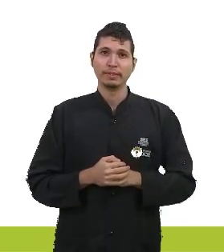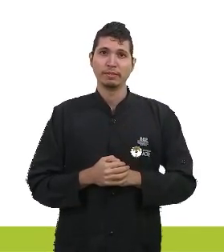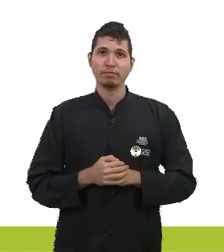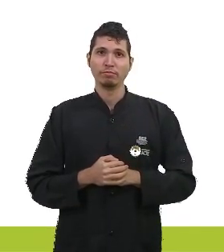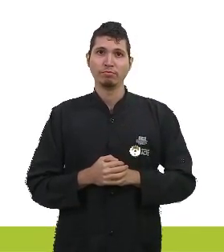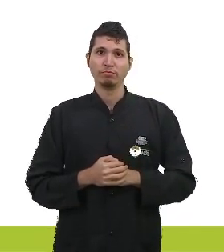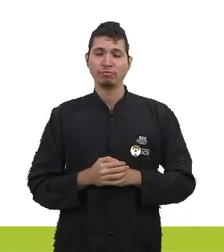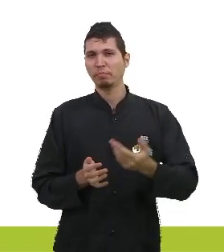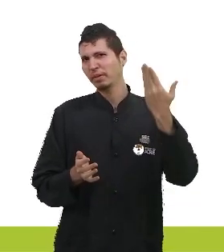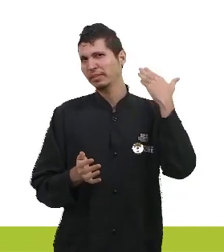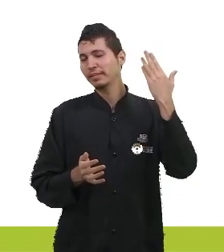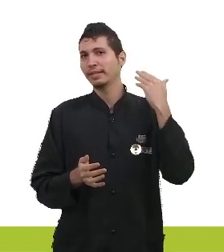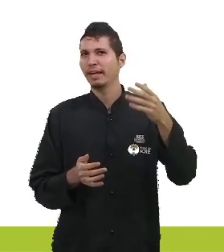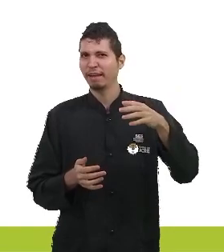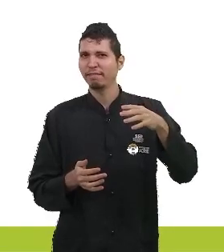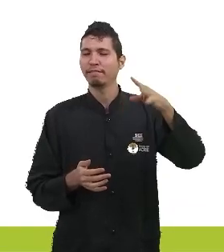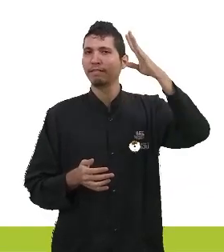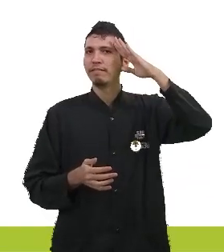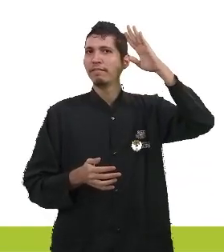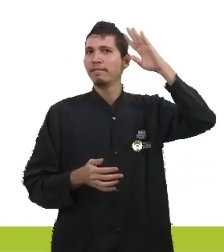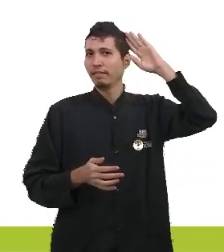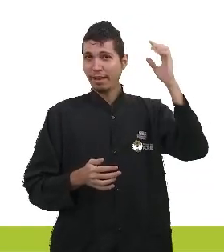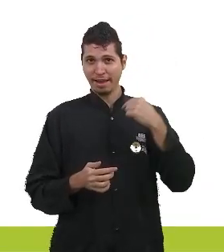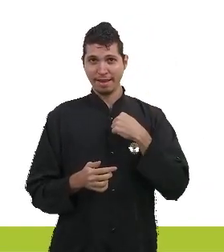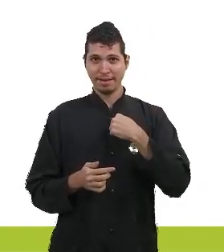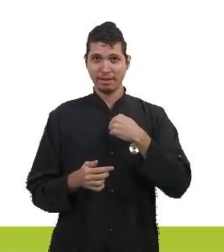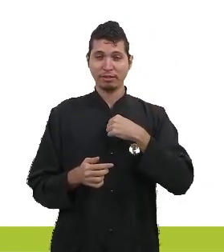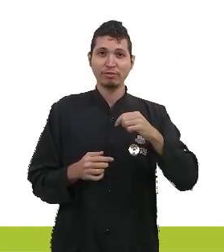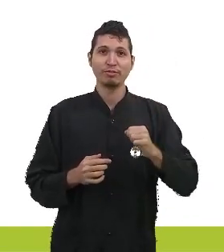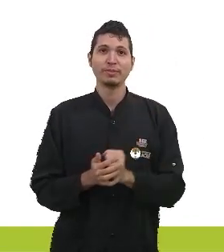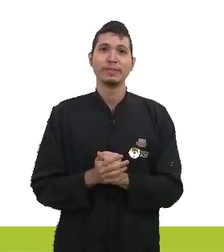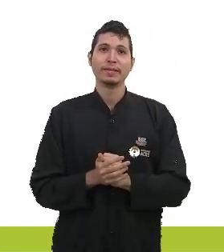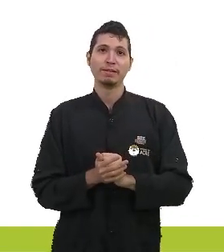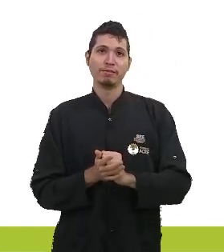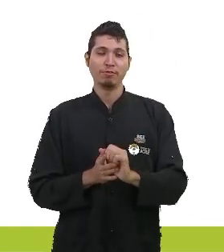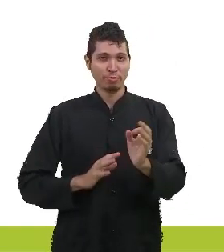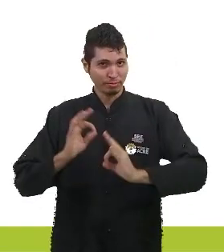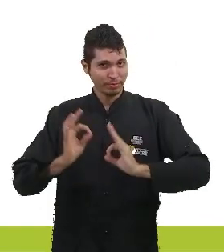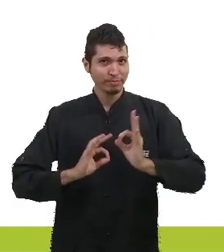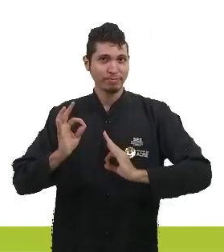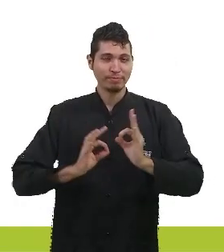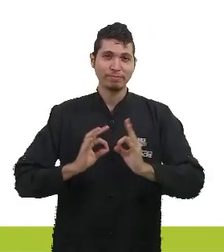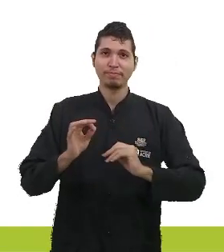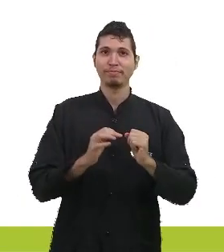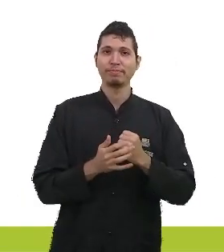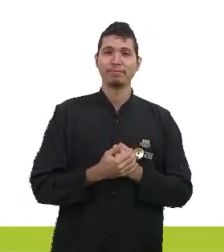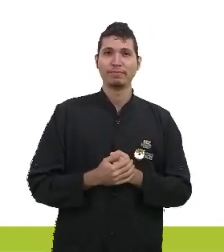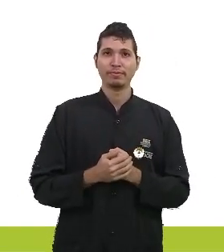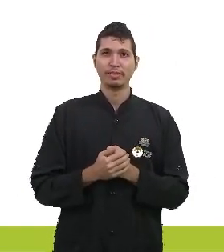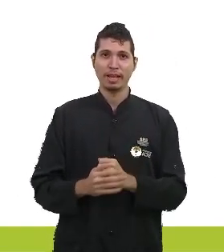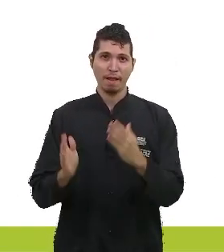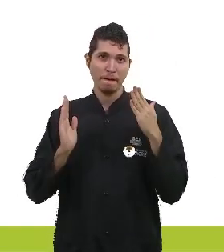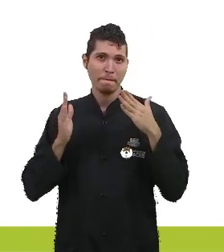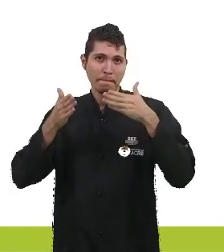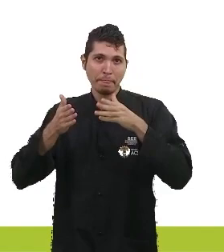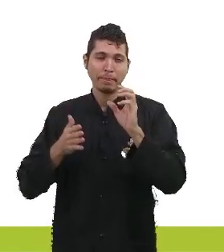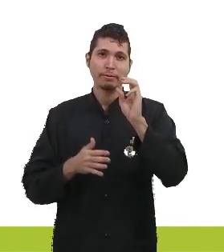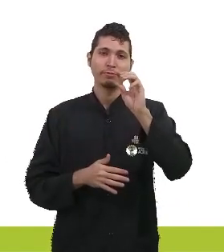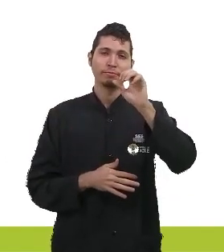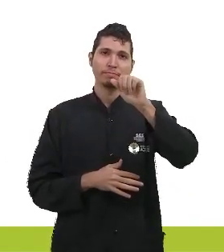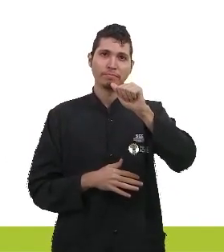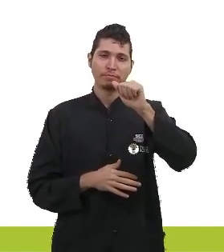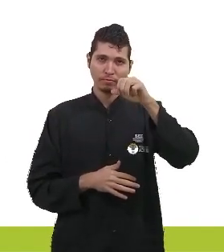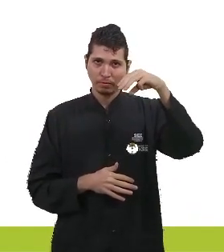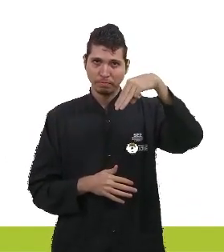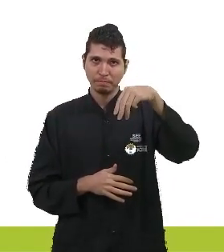e atualmente também dá uso porque ela ajuda a gerir bem melhor o tempo. O foco, a matriz ajuda que